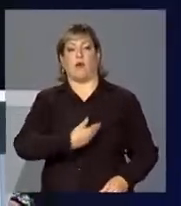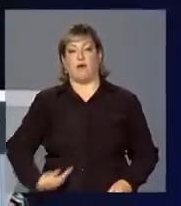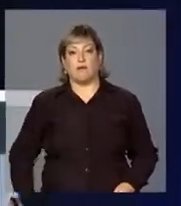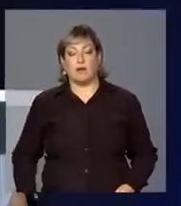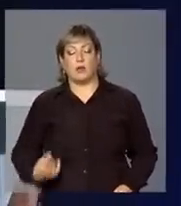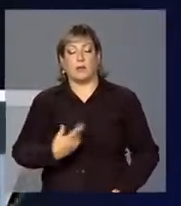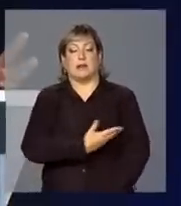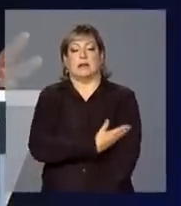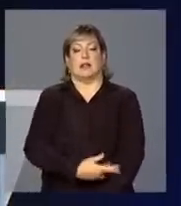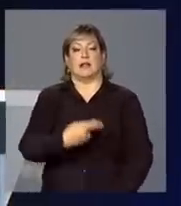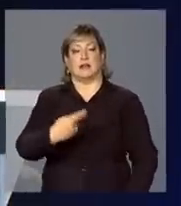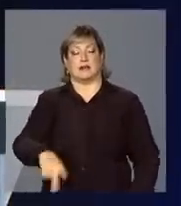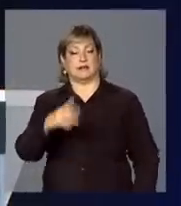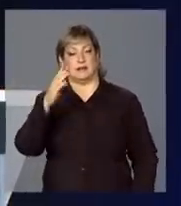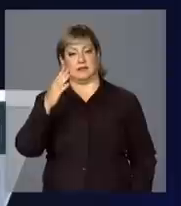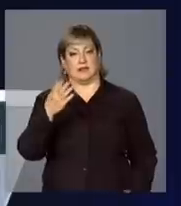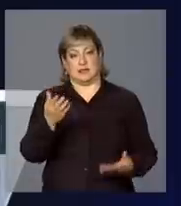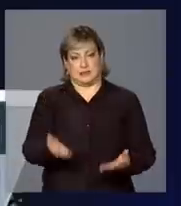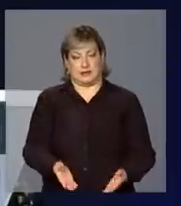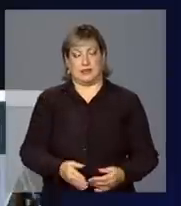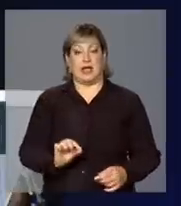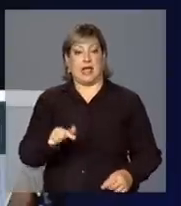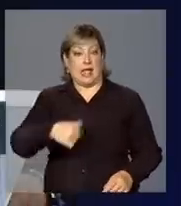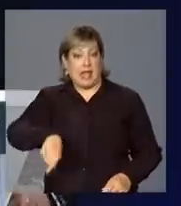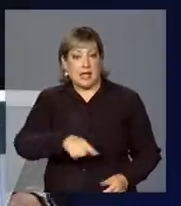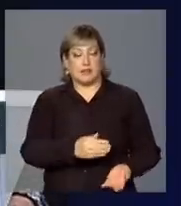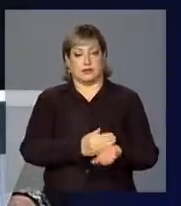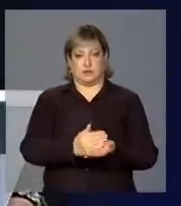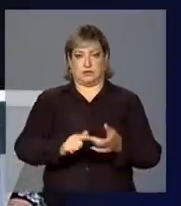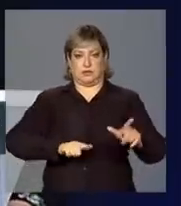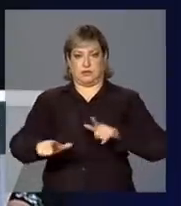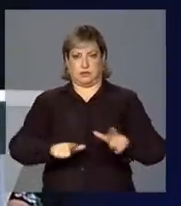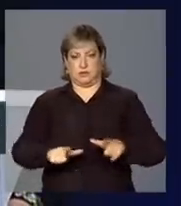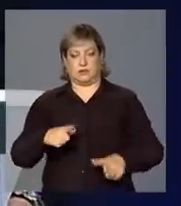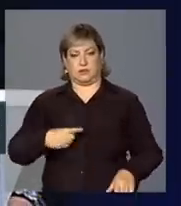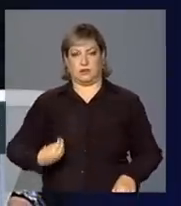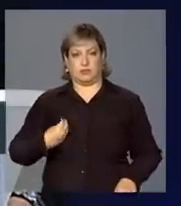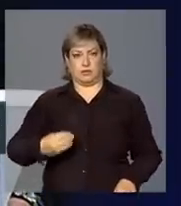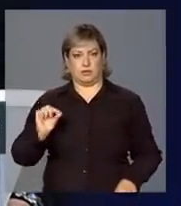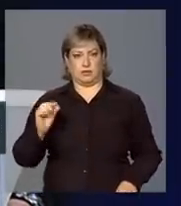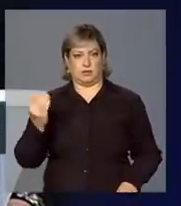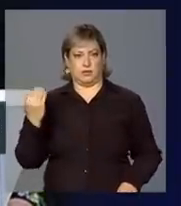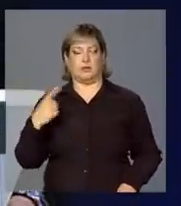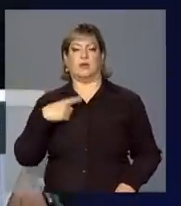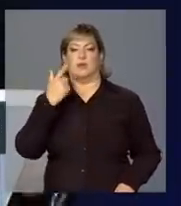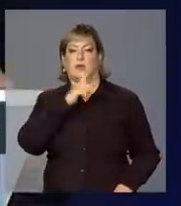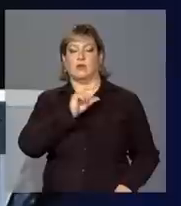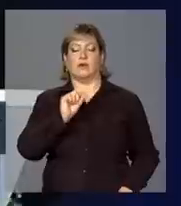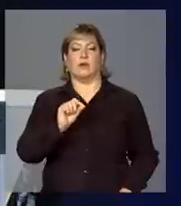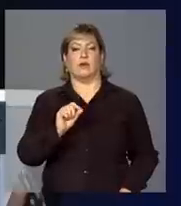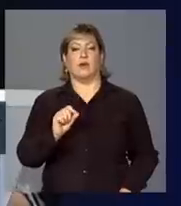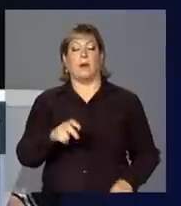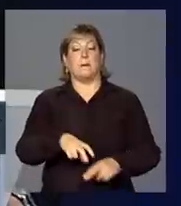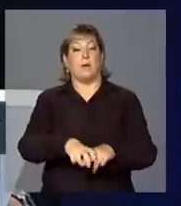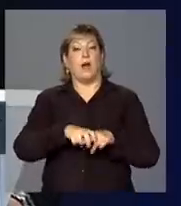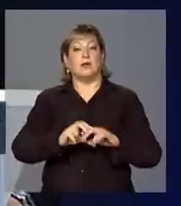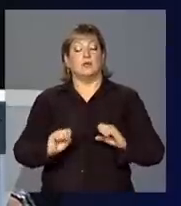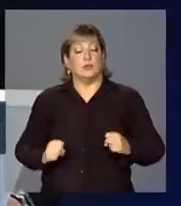desse sentido. Essas iniciativas que ocorreram muito pelo